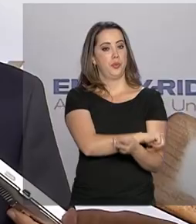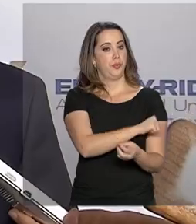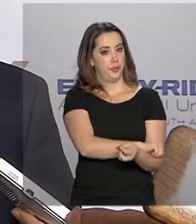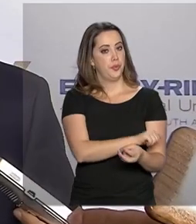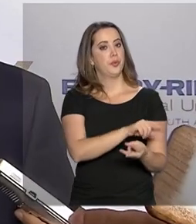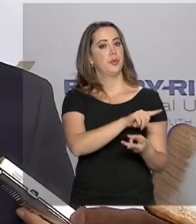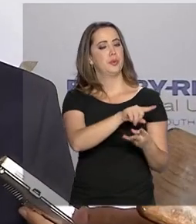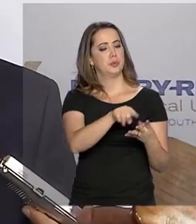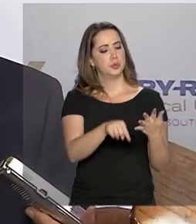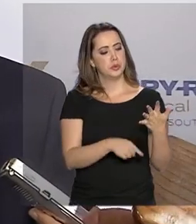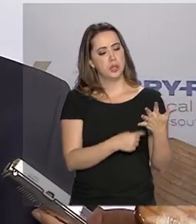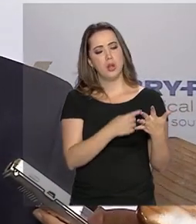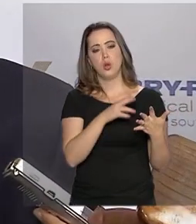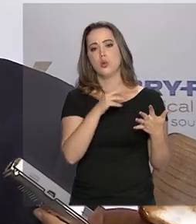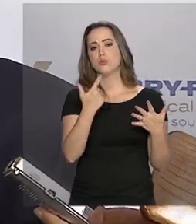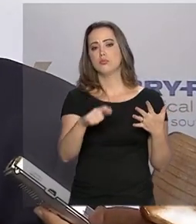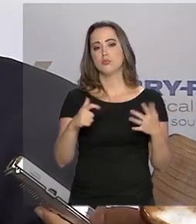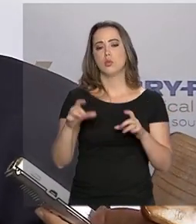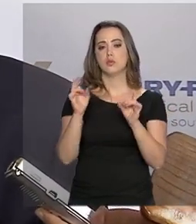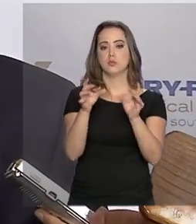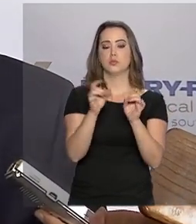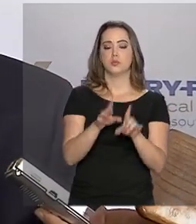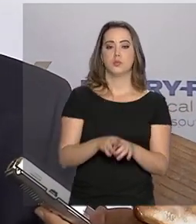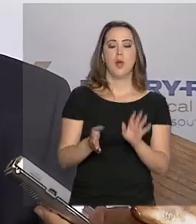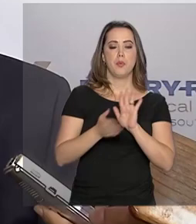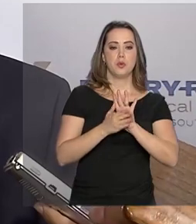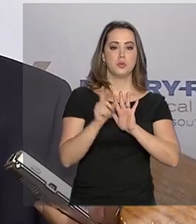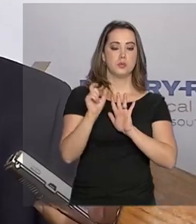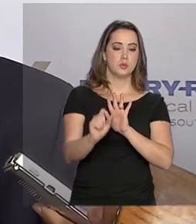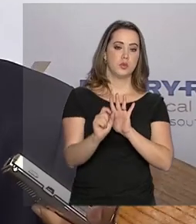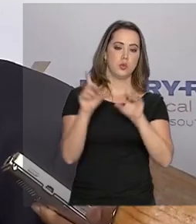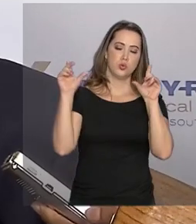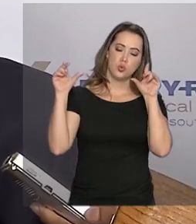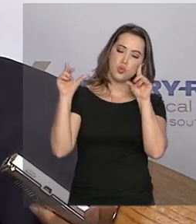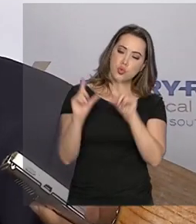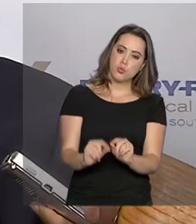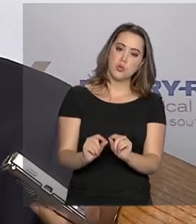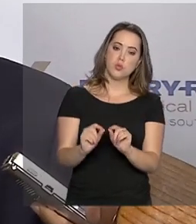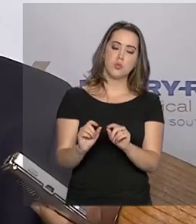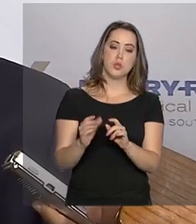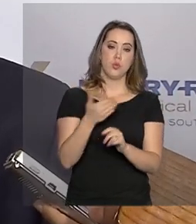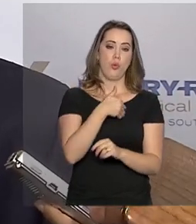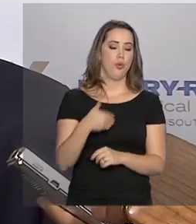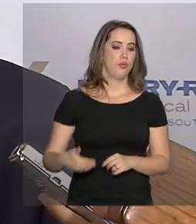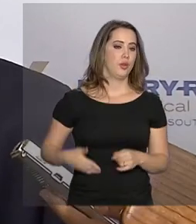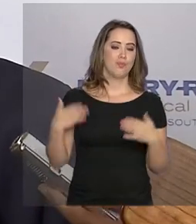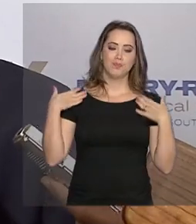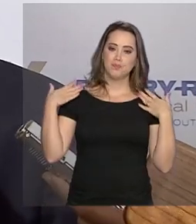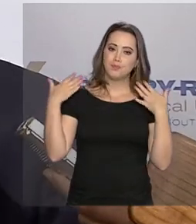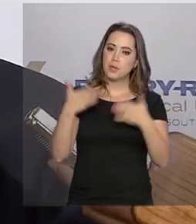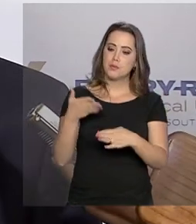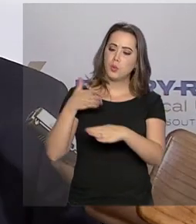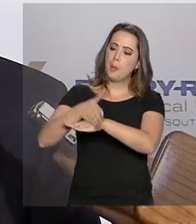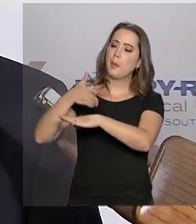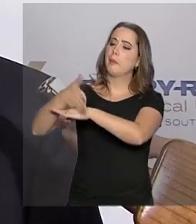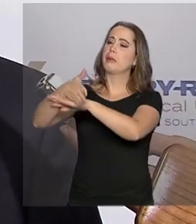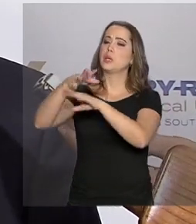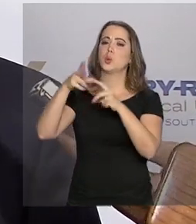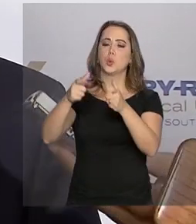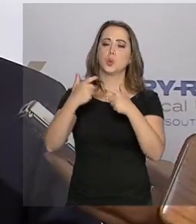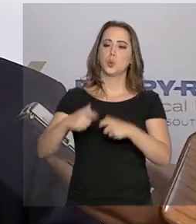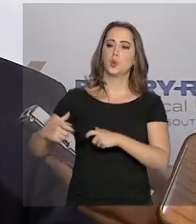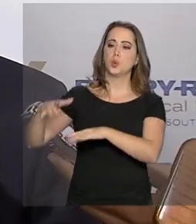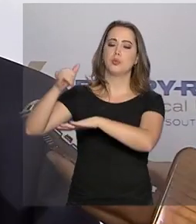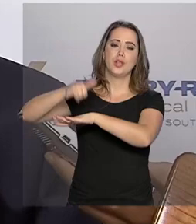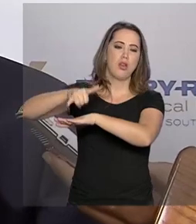Janeiro. A proposta é, como a gente já vem fazendo nos últimos anos, reduzir o tamanho do Estado, reduzir a participação estatal no setor de